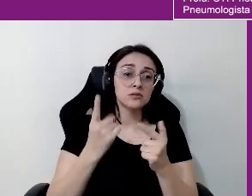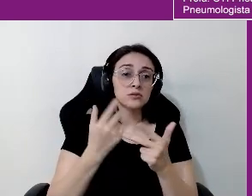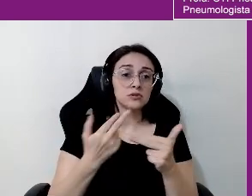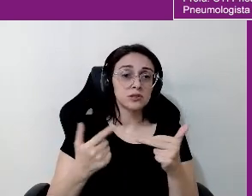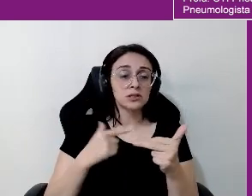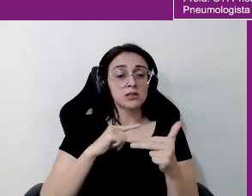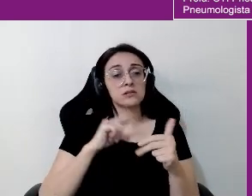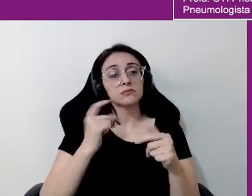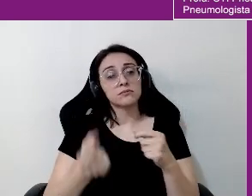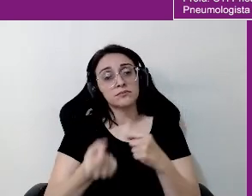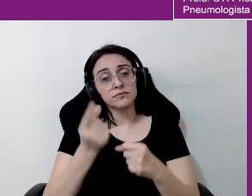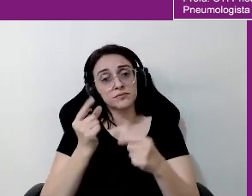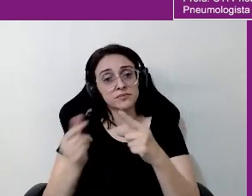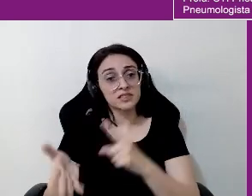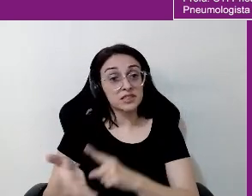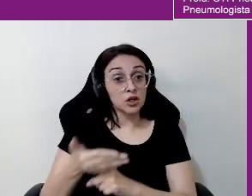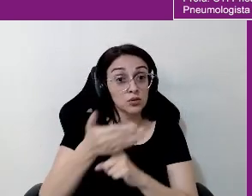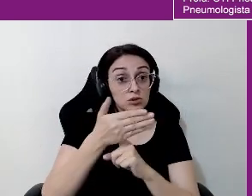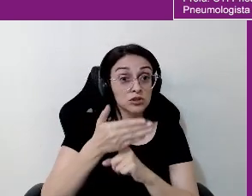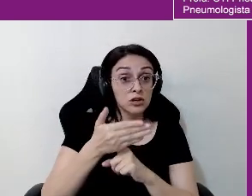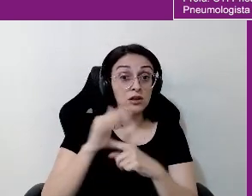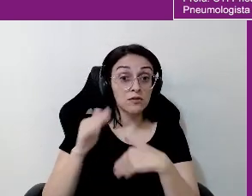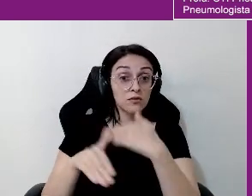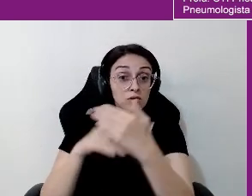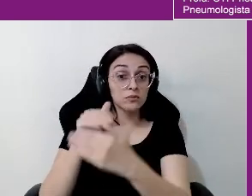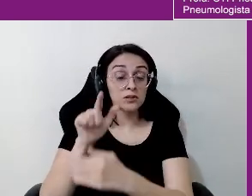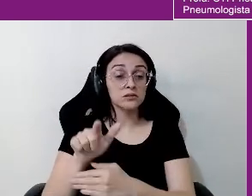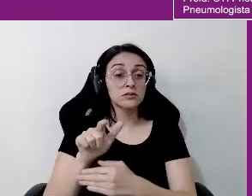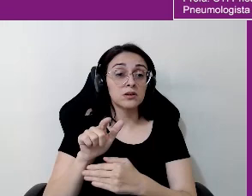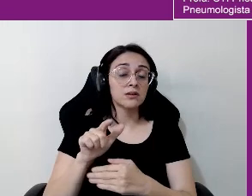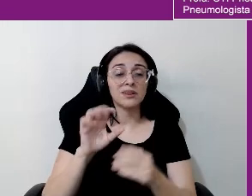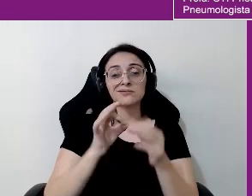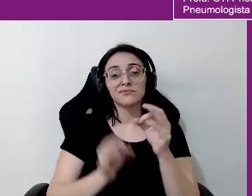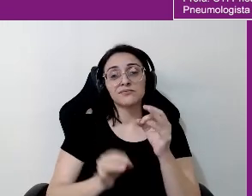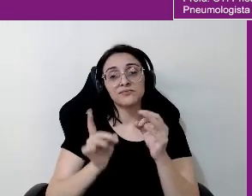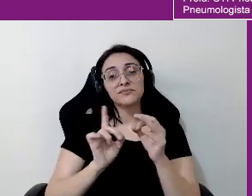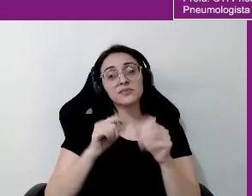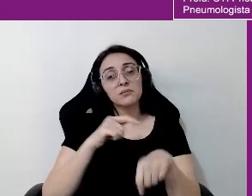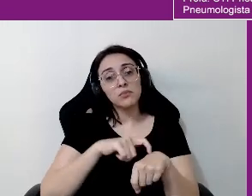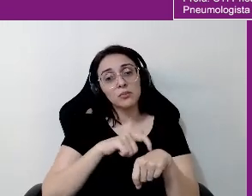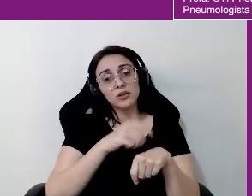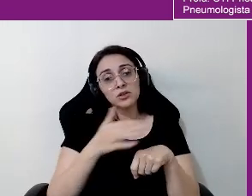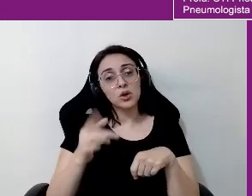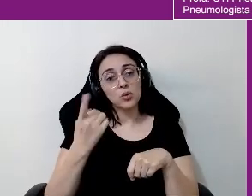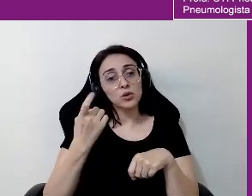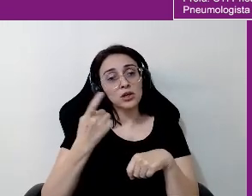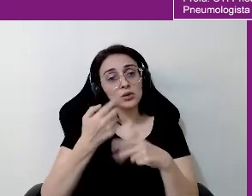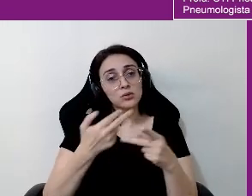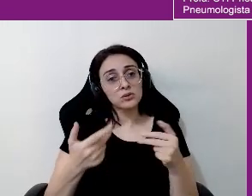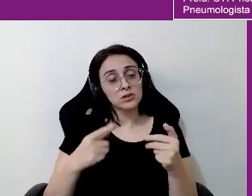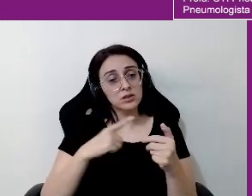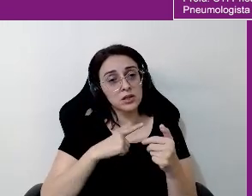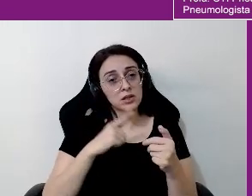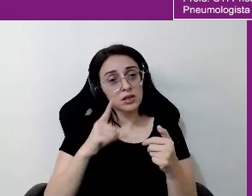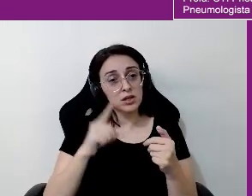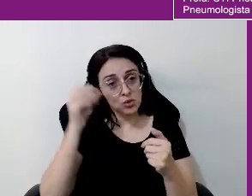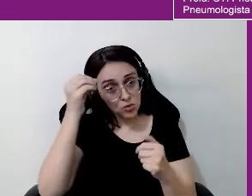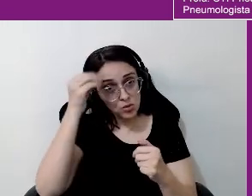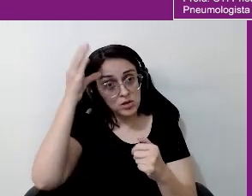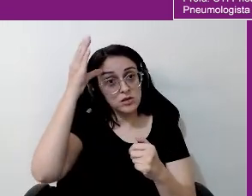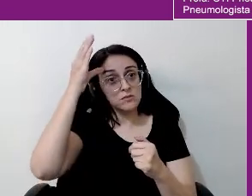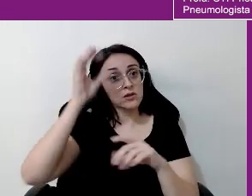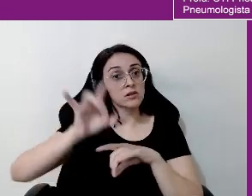de eventualmente a tecnologia evoluir para isso. Mas, sem querer me alongar, nesse momento a única coisa que a gente tem é o